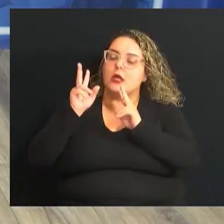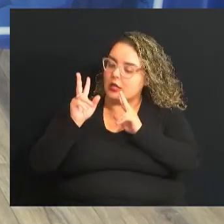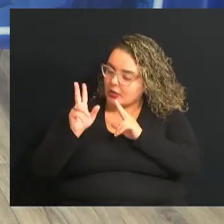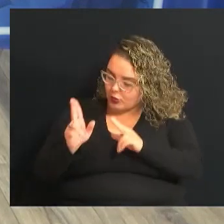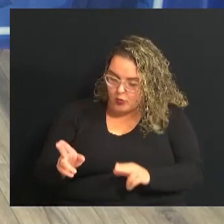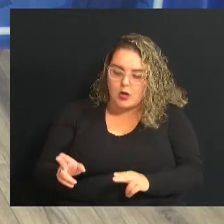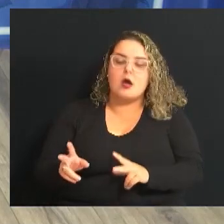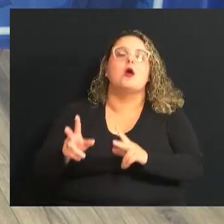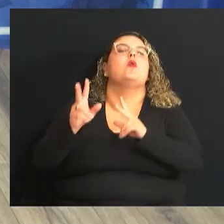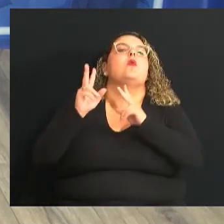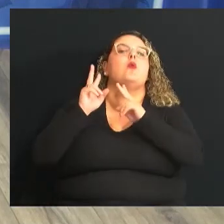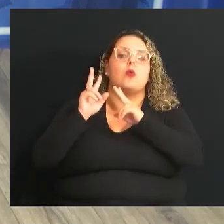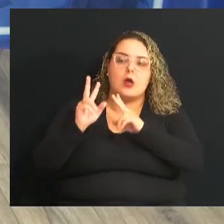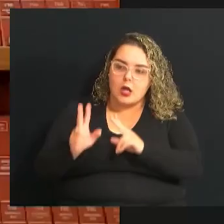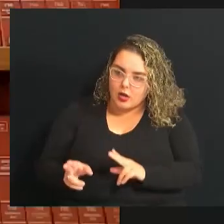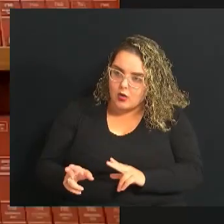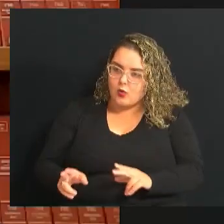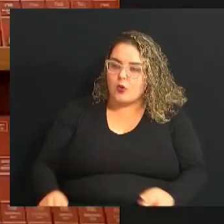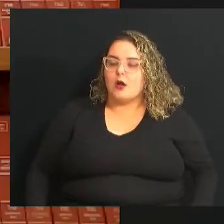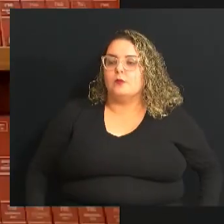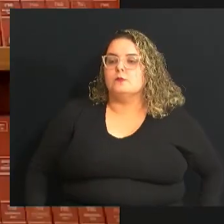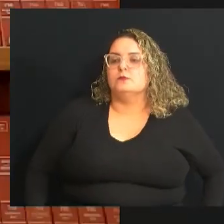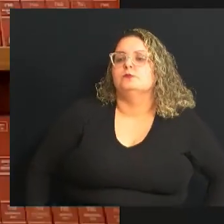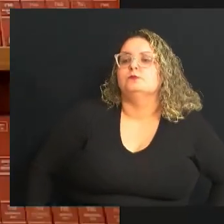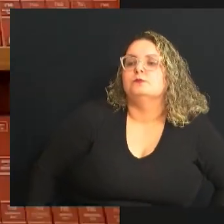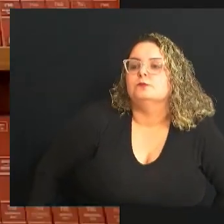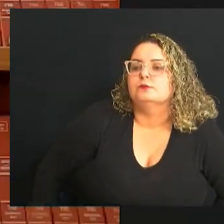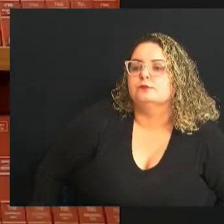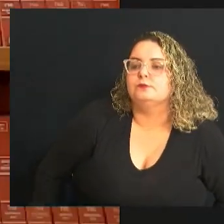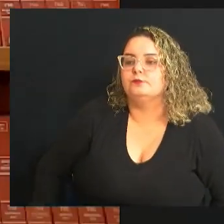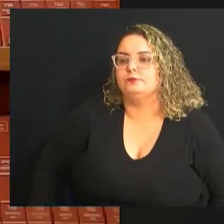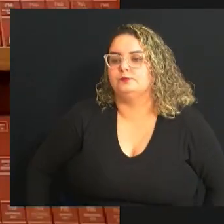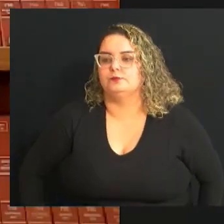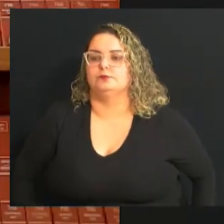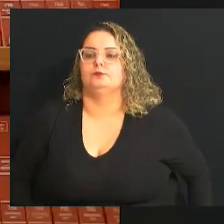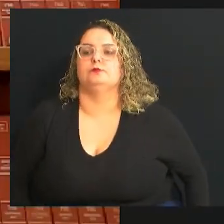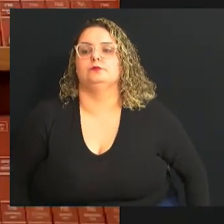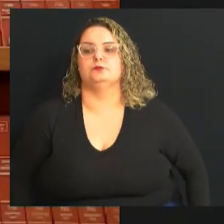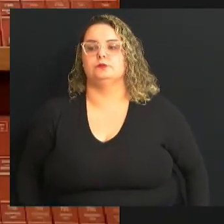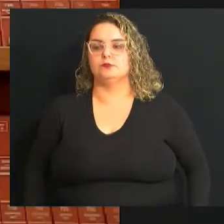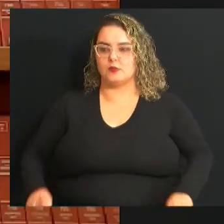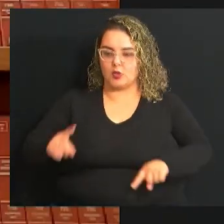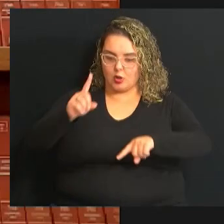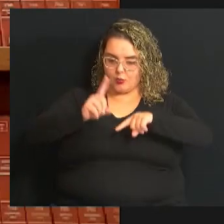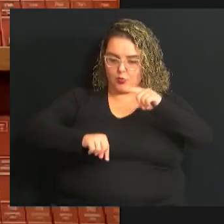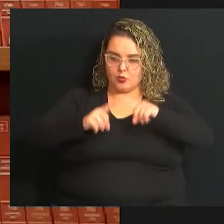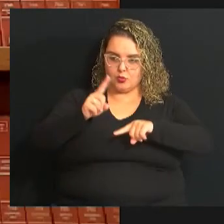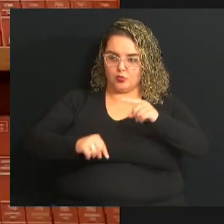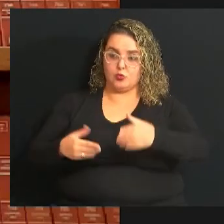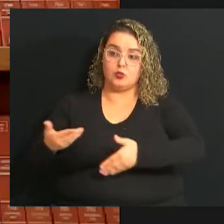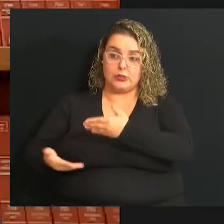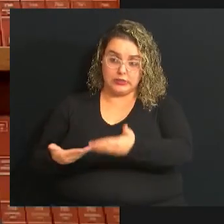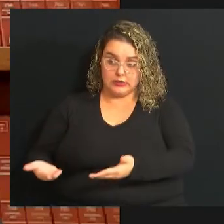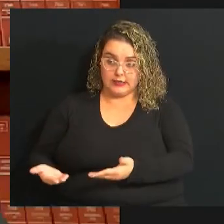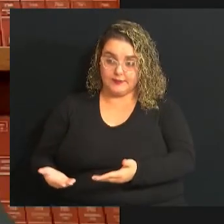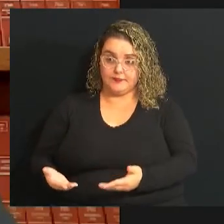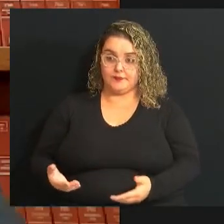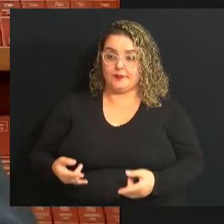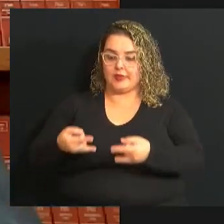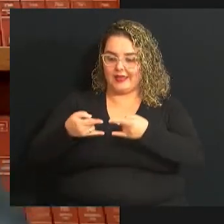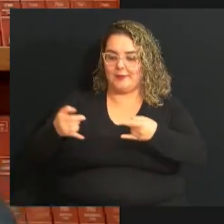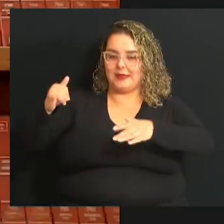nossos telespectadores aqui da TV Câmara Campinas entenderem que façam uma pesquisa, verifiquem se realmente